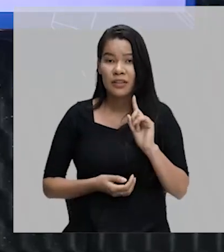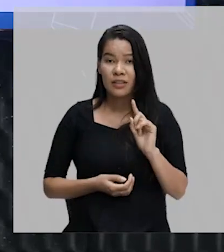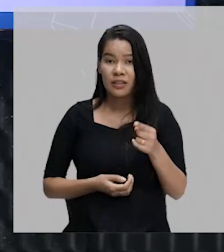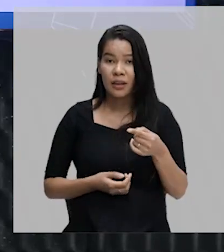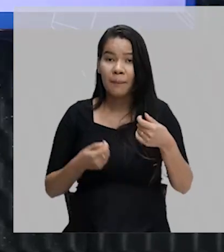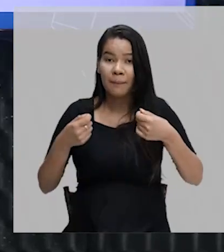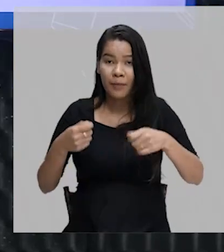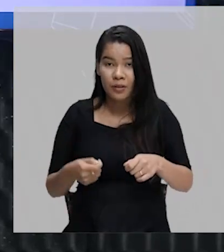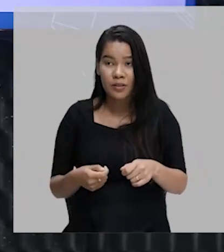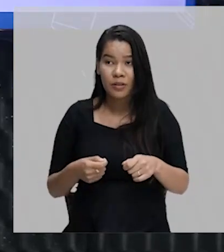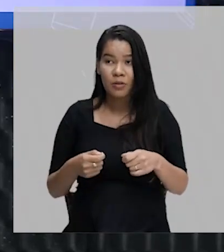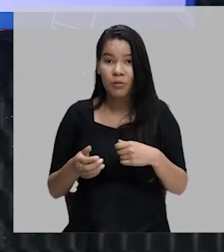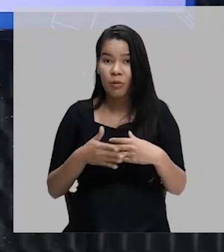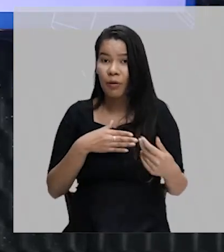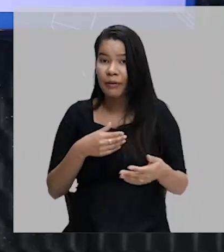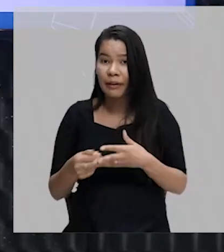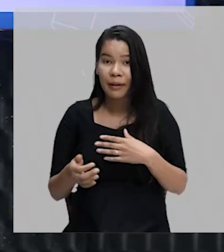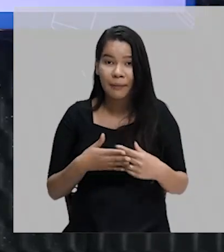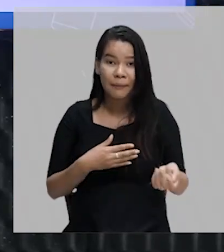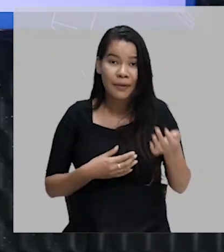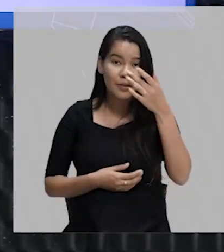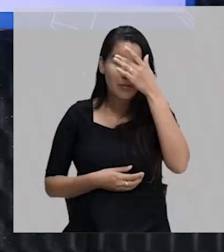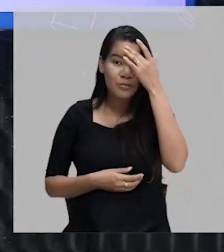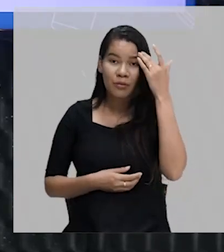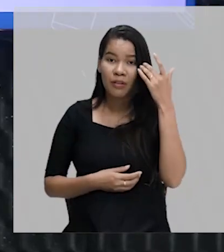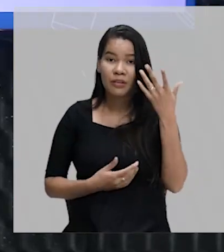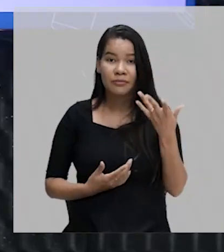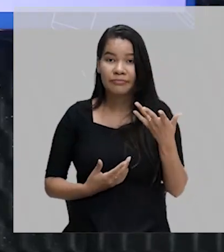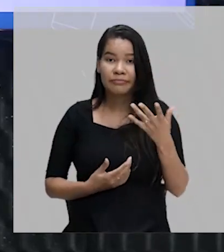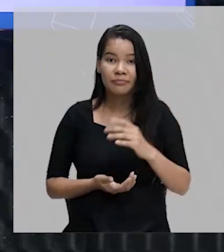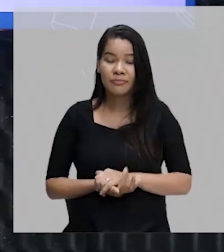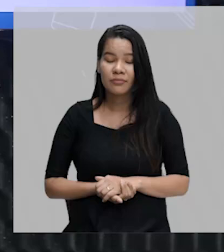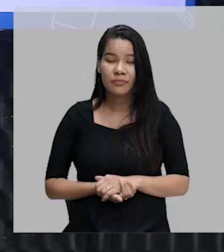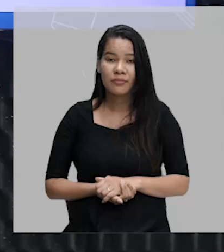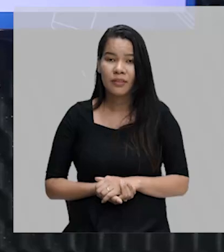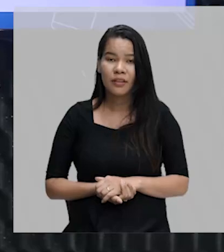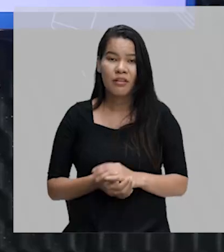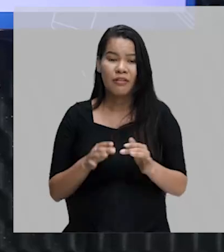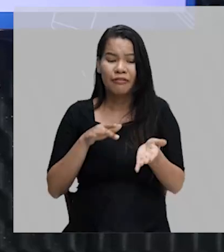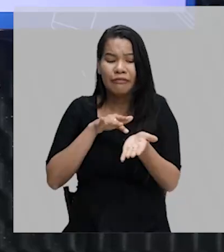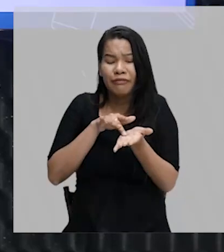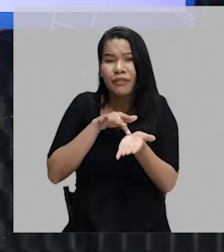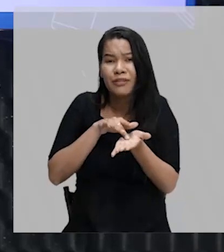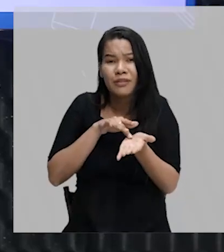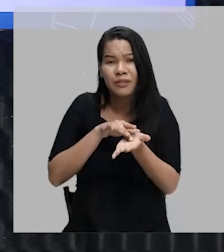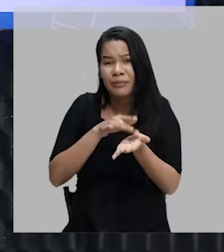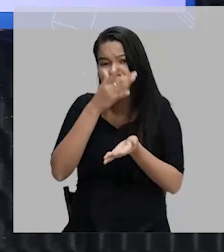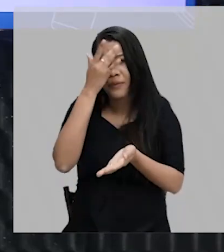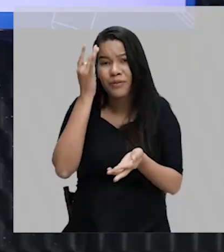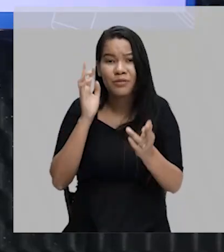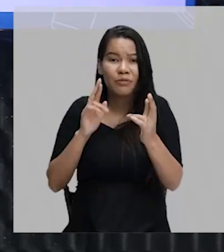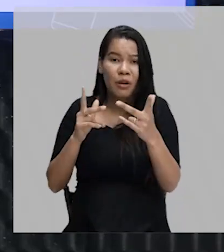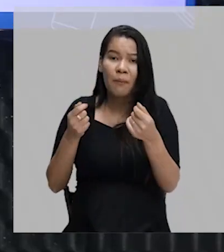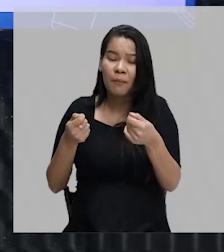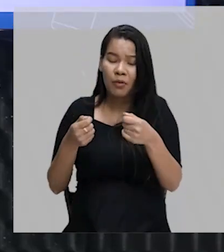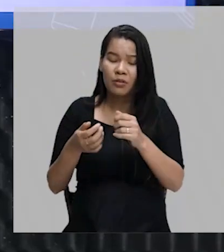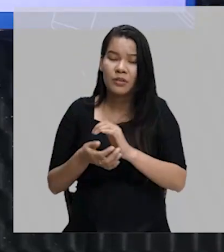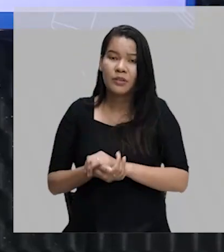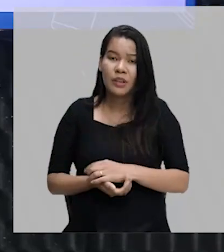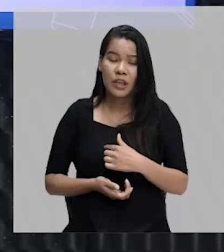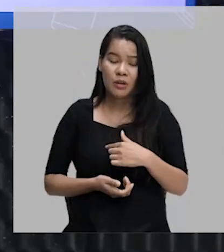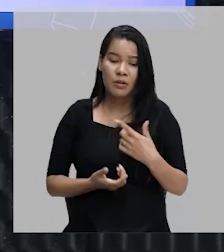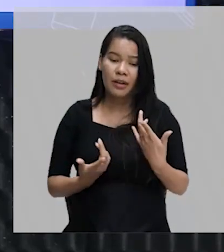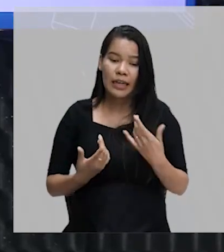quem você quiser atrás de uma câmera, né? Você pode ser quem você quiser, né? Eu posso de repente